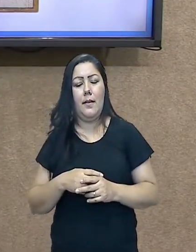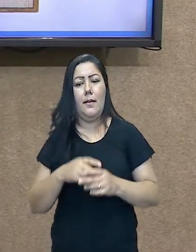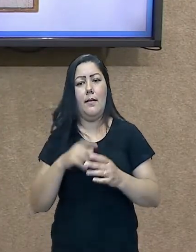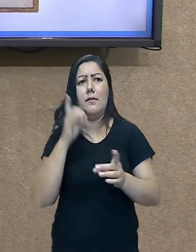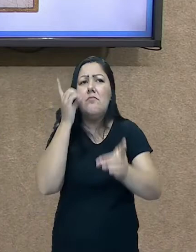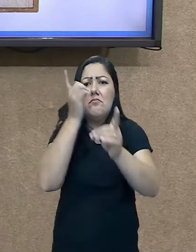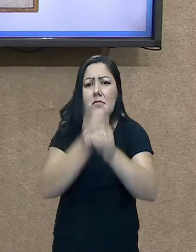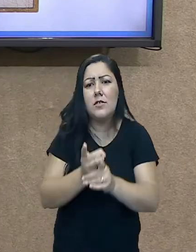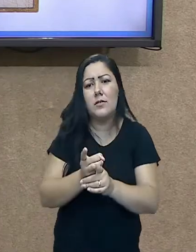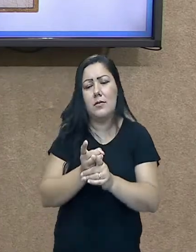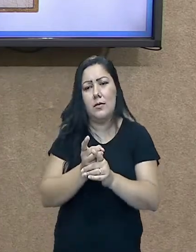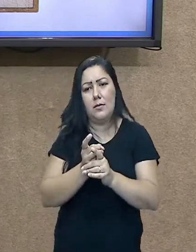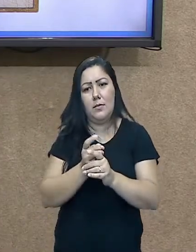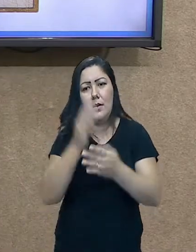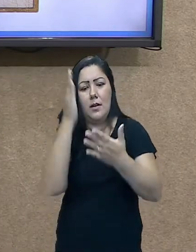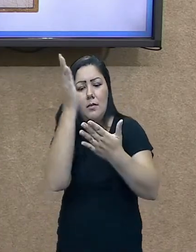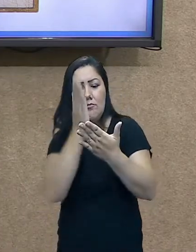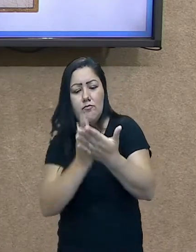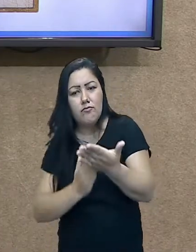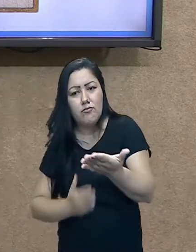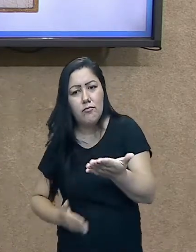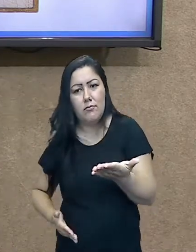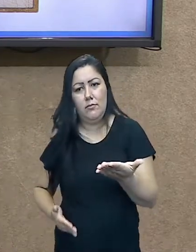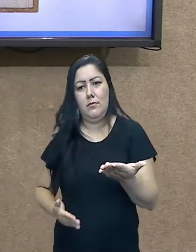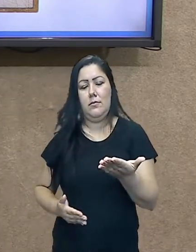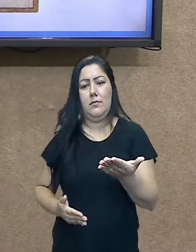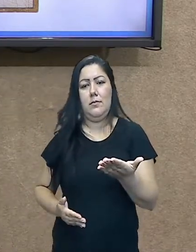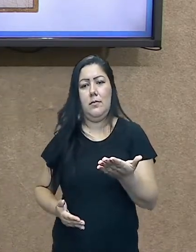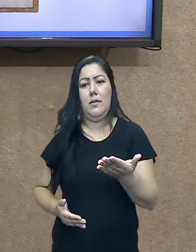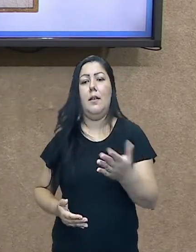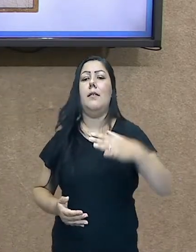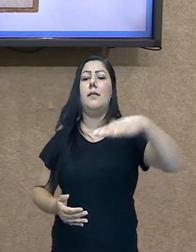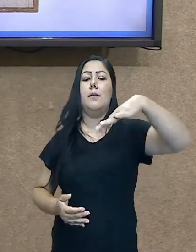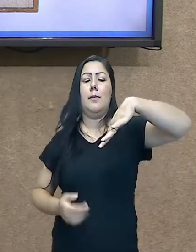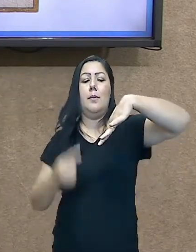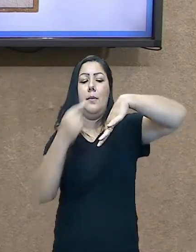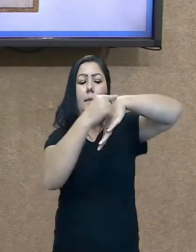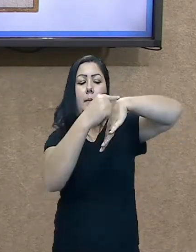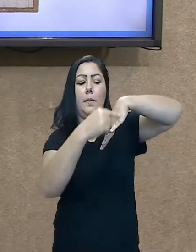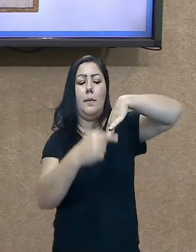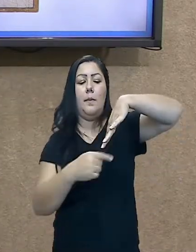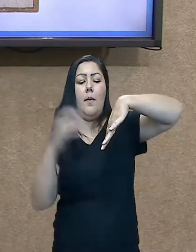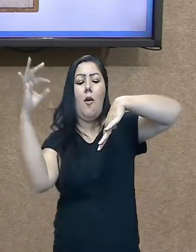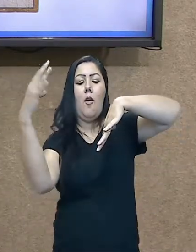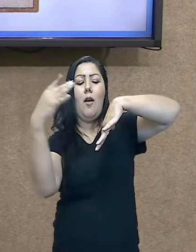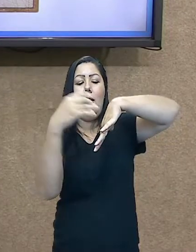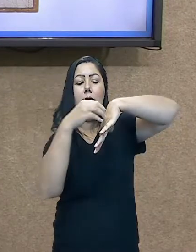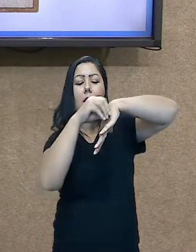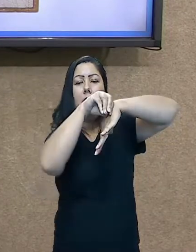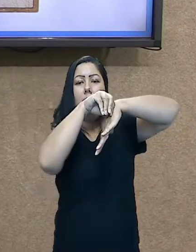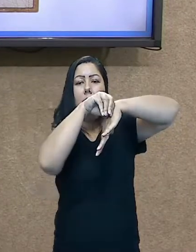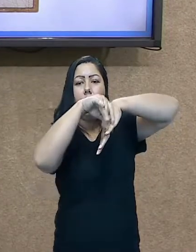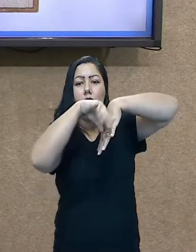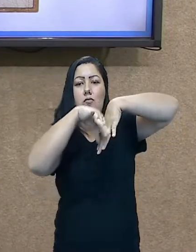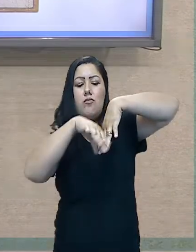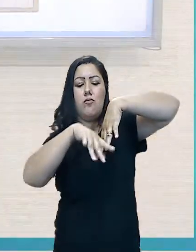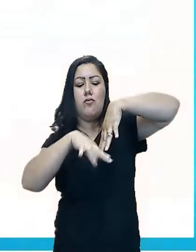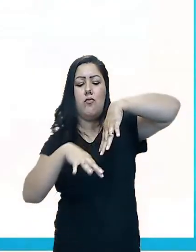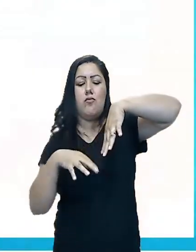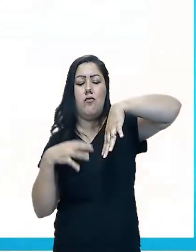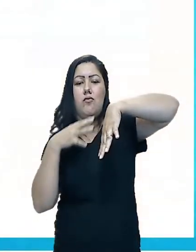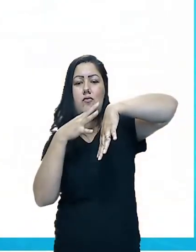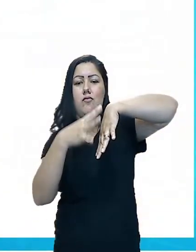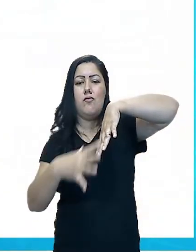Aqui, a gente vê que os portugueses chegaram aqui na costa do Brasil e foram adentrando, até